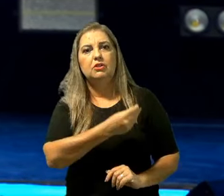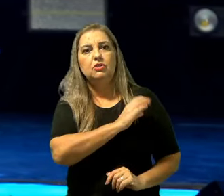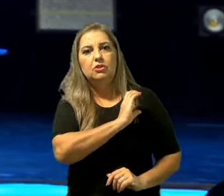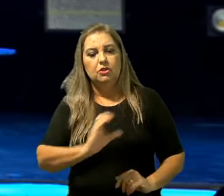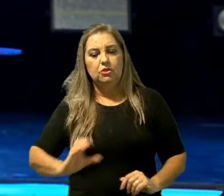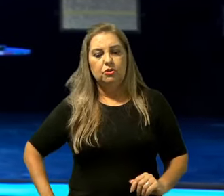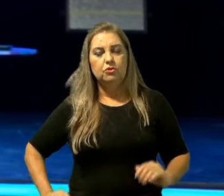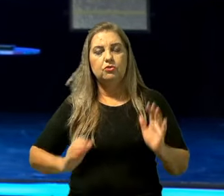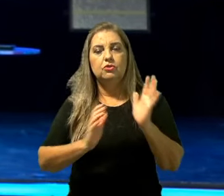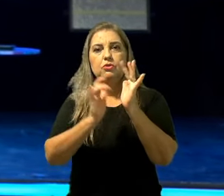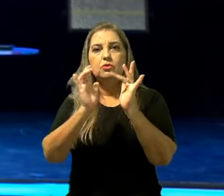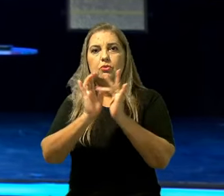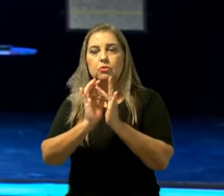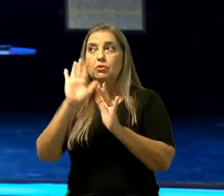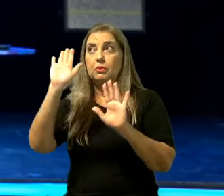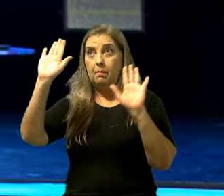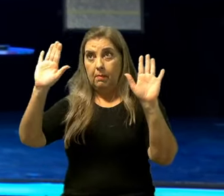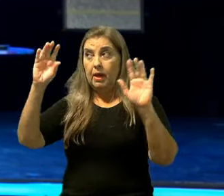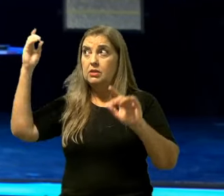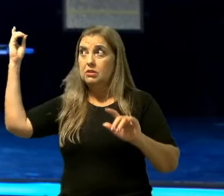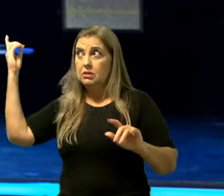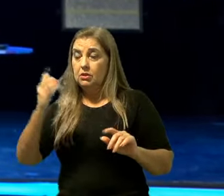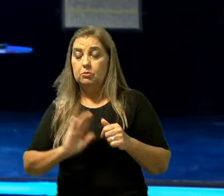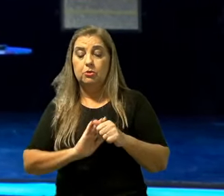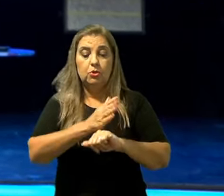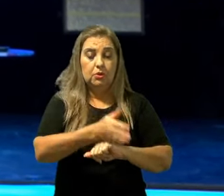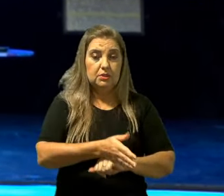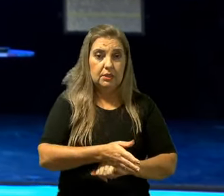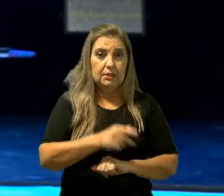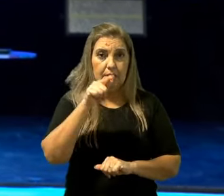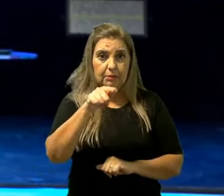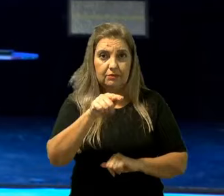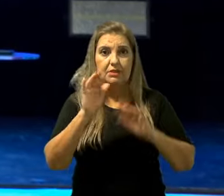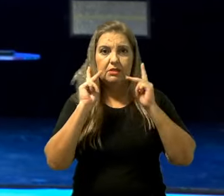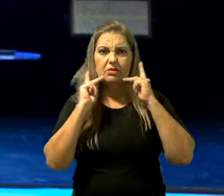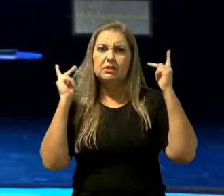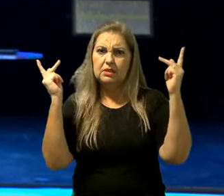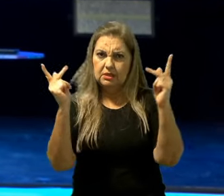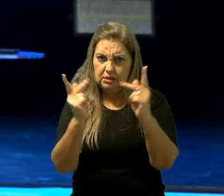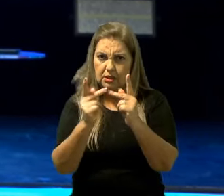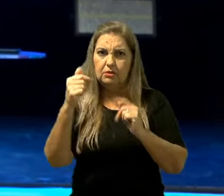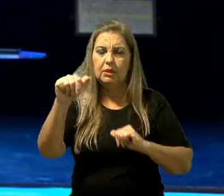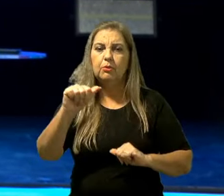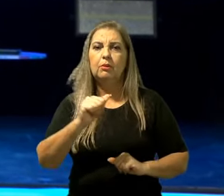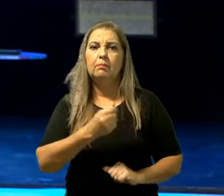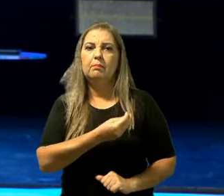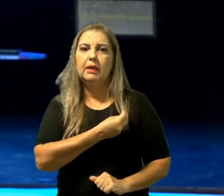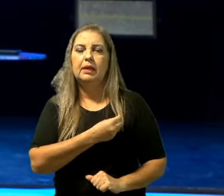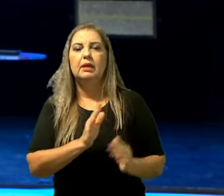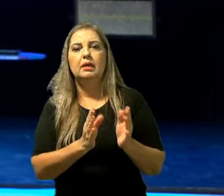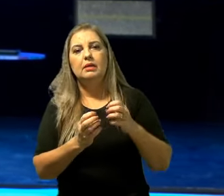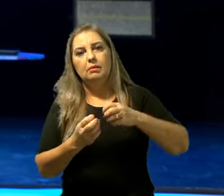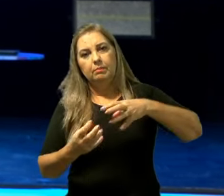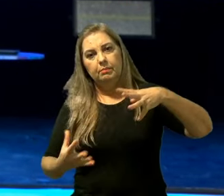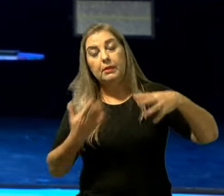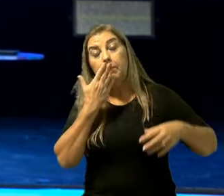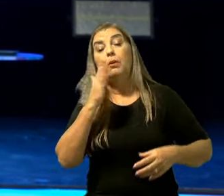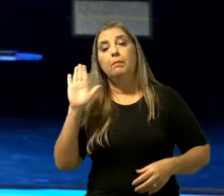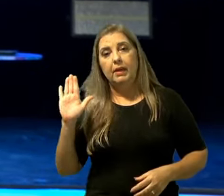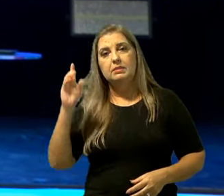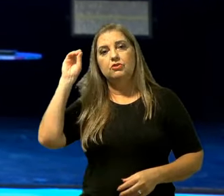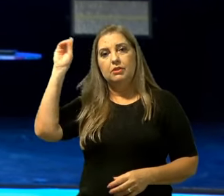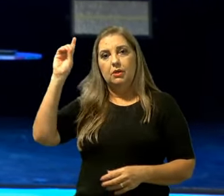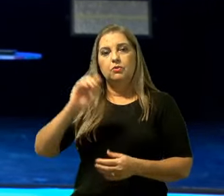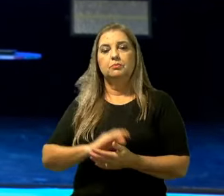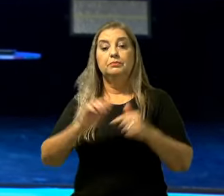barro, mas Deus me trouxe aqui para te lembrar: você é herdeiro da promessa. Você é herdeiro da promessa. Talvez